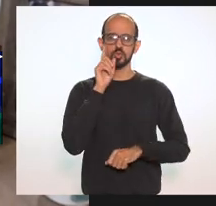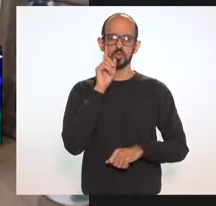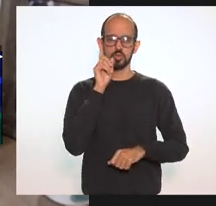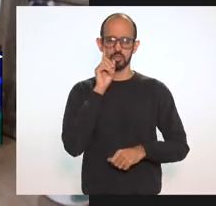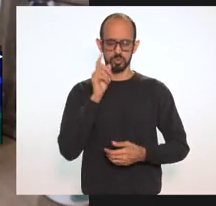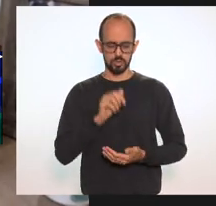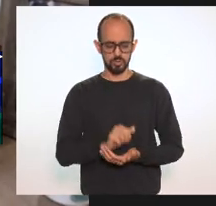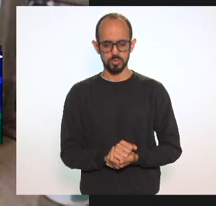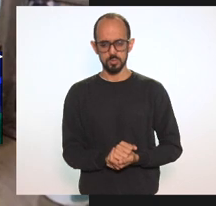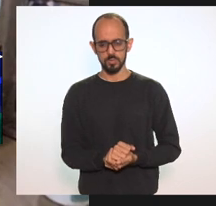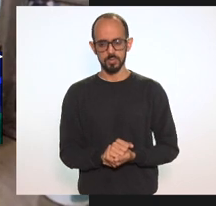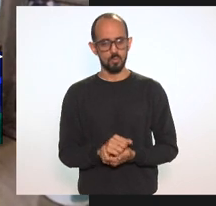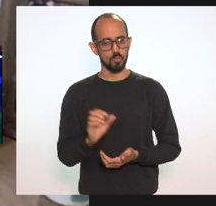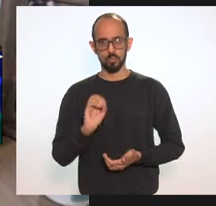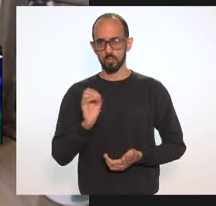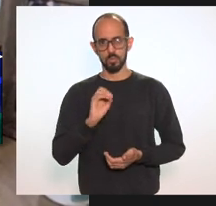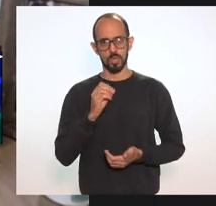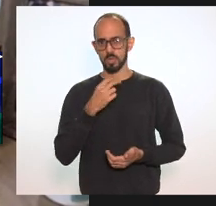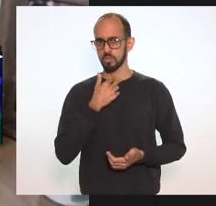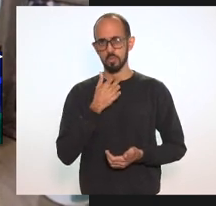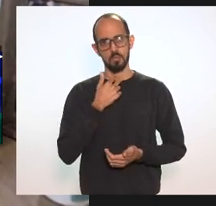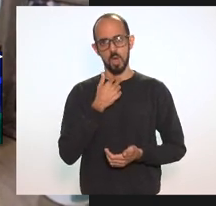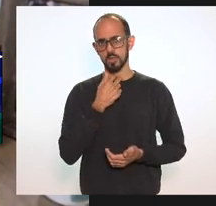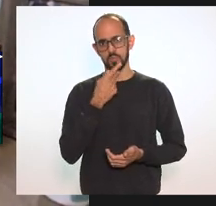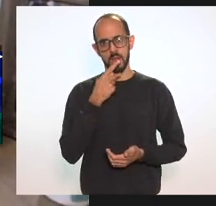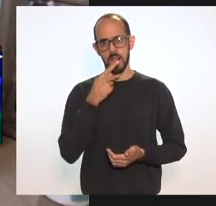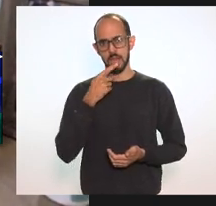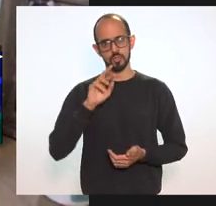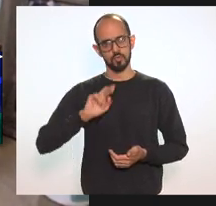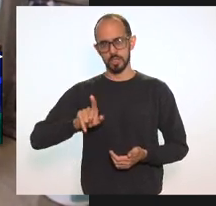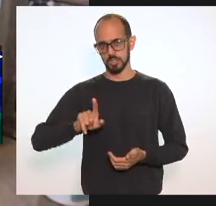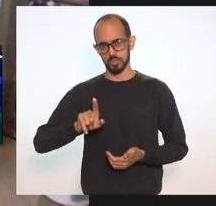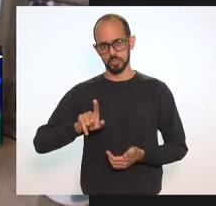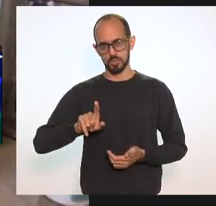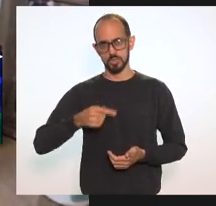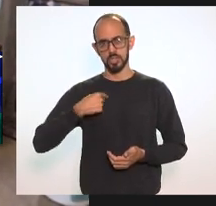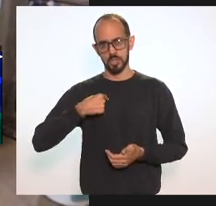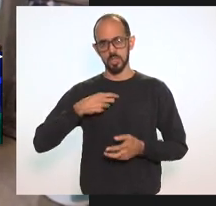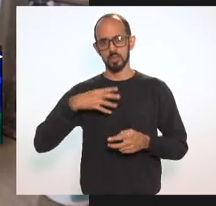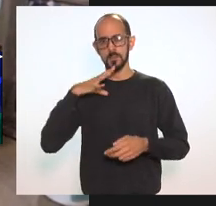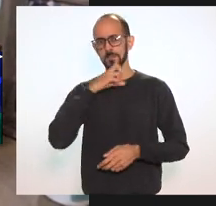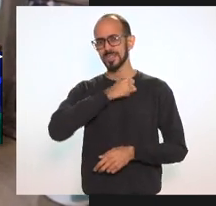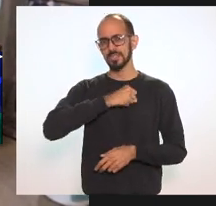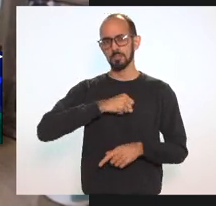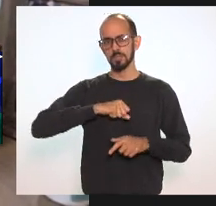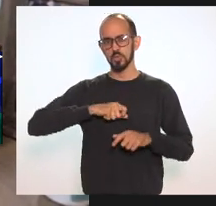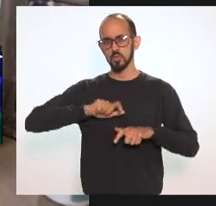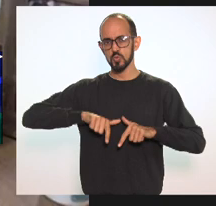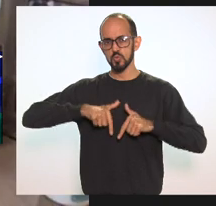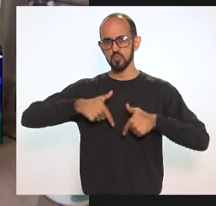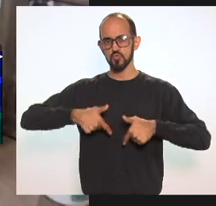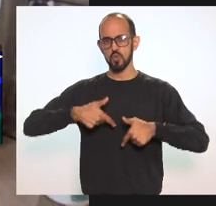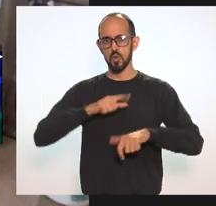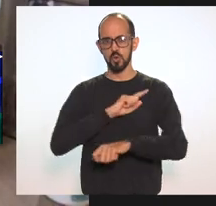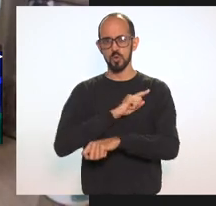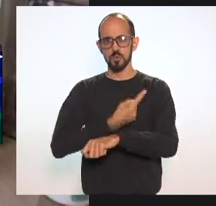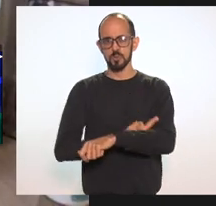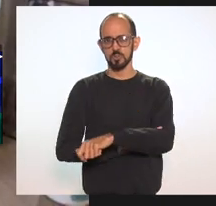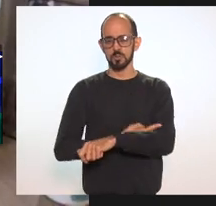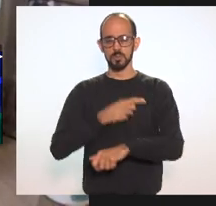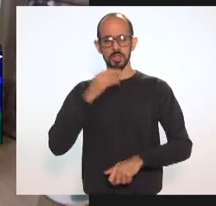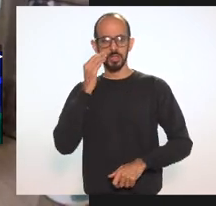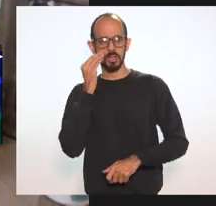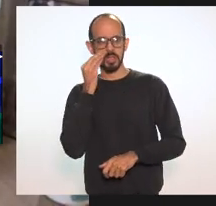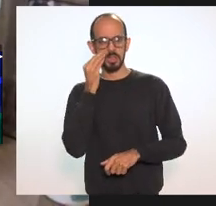isso aí ninguém pode dizer contrário eu tenho visto o esforço que esse homem tem feito para buscar o